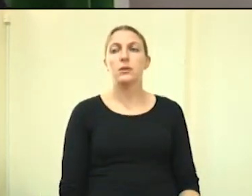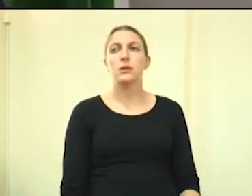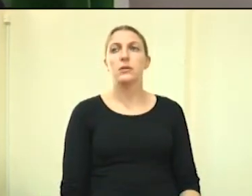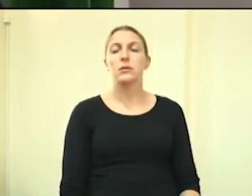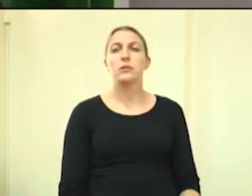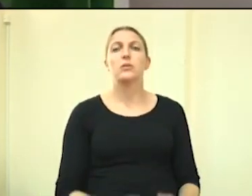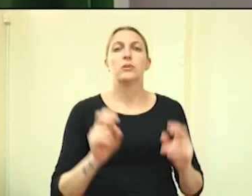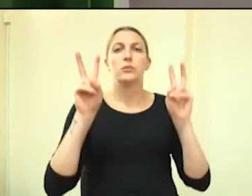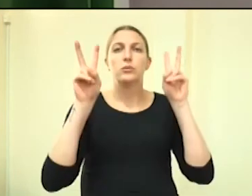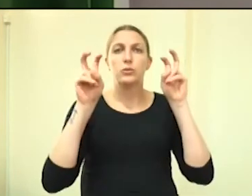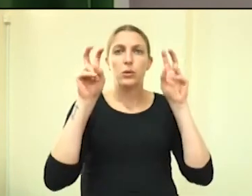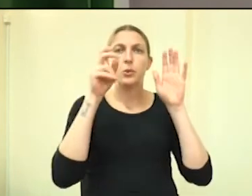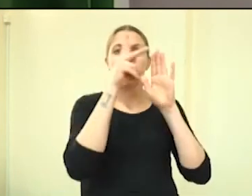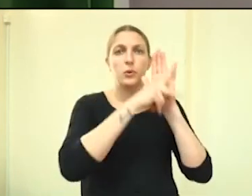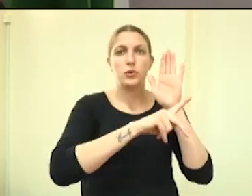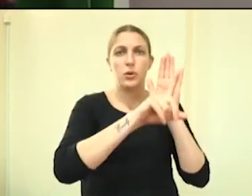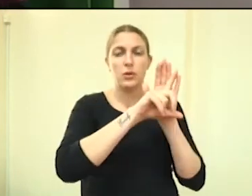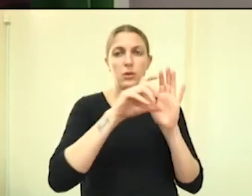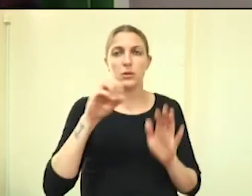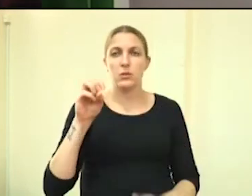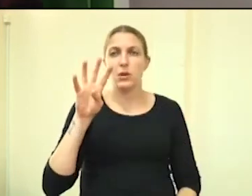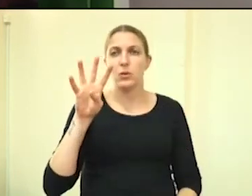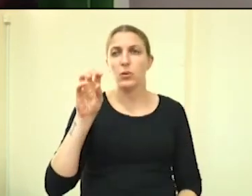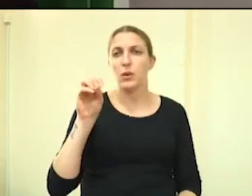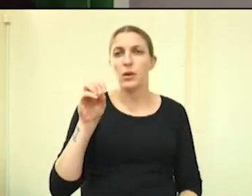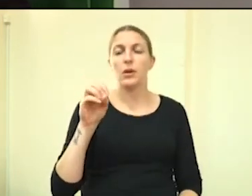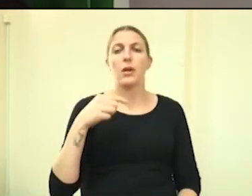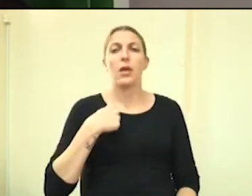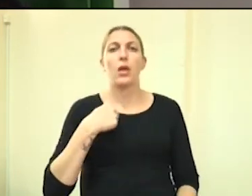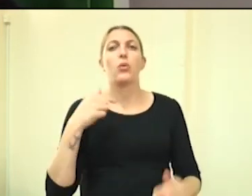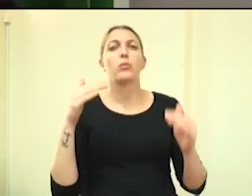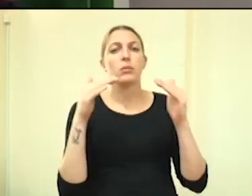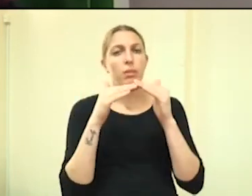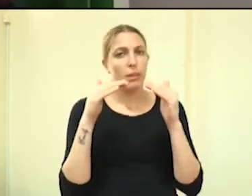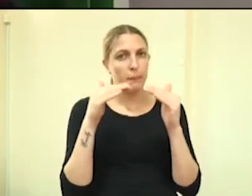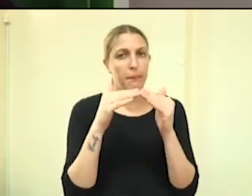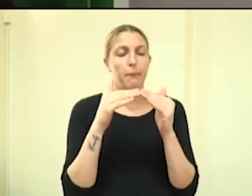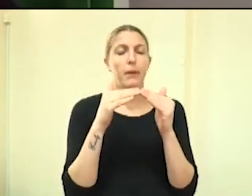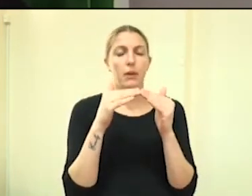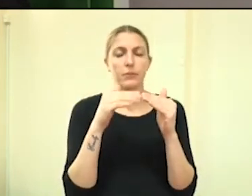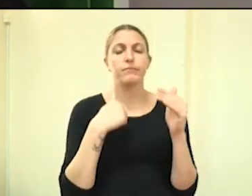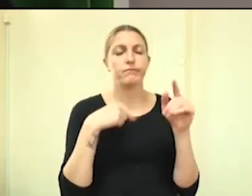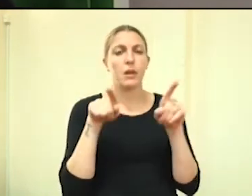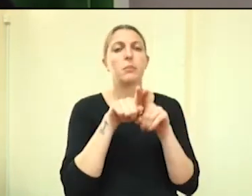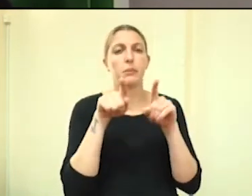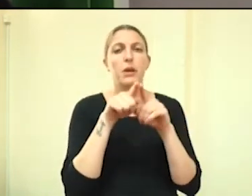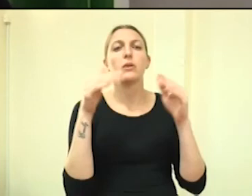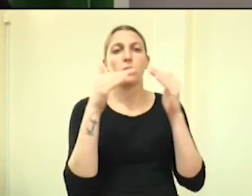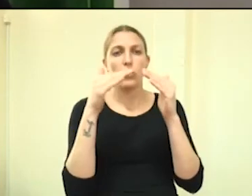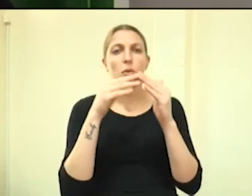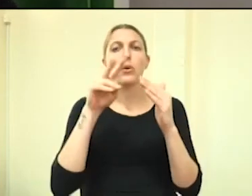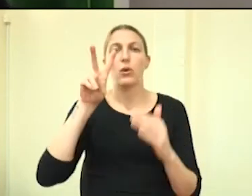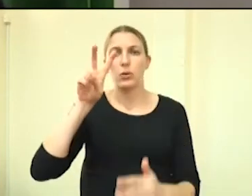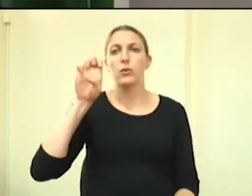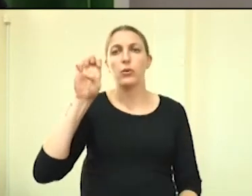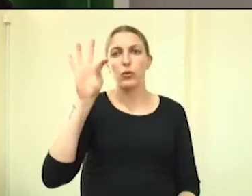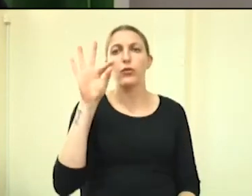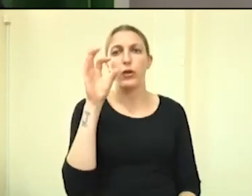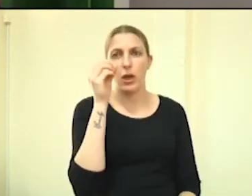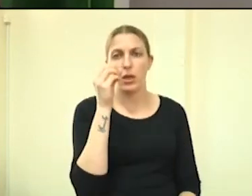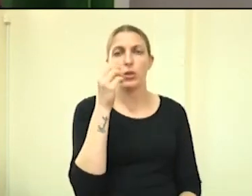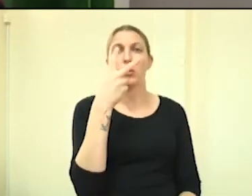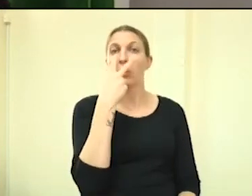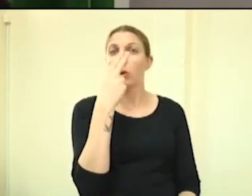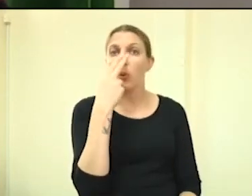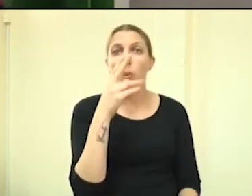Quanto ao projeto de lei 040 do Legislativo, também me posiciono, então, favorável ao veto do Poder Executivo, como fiz na semana passada em